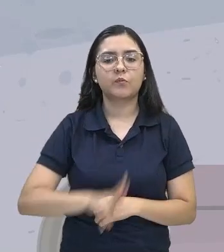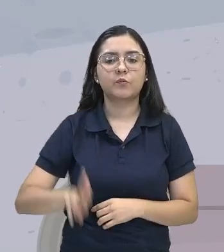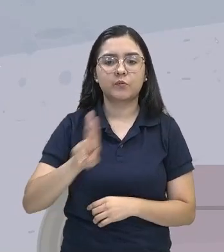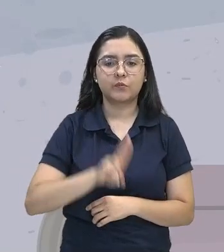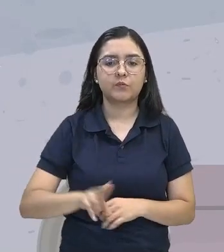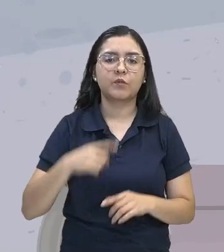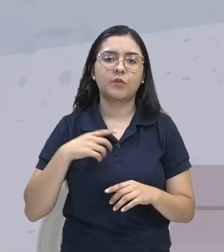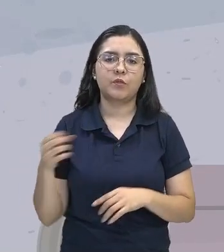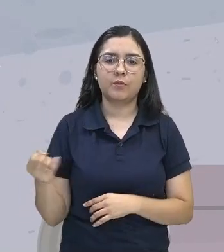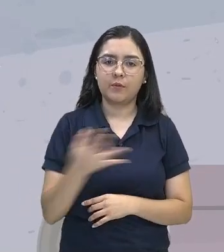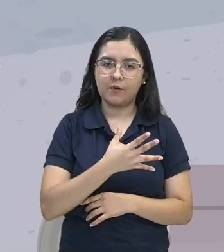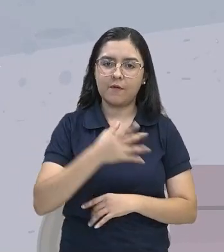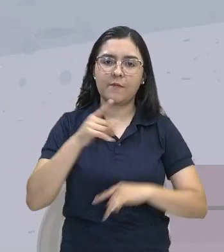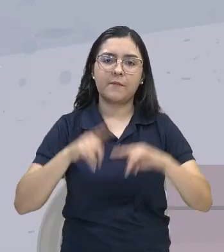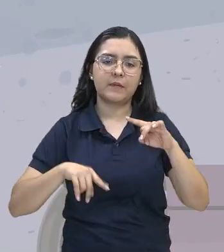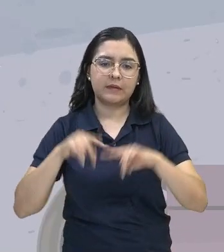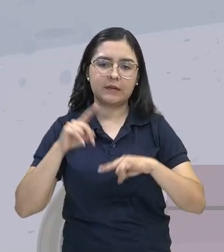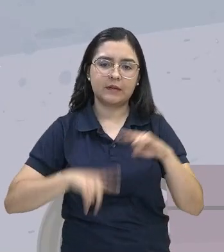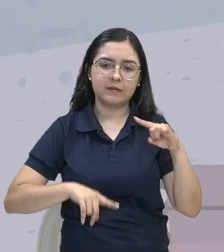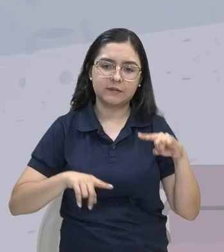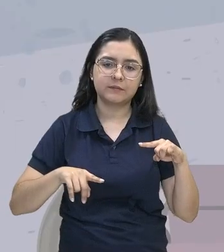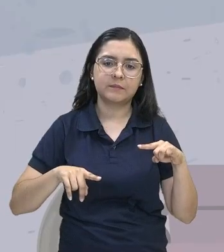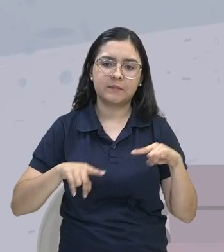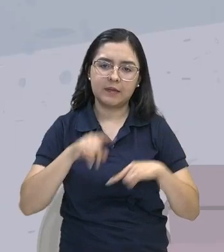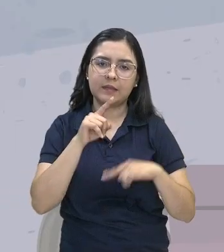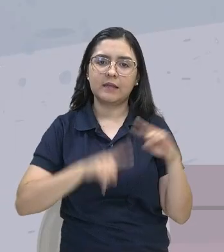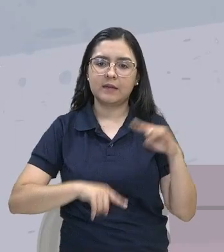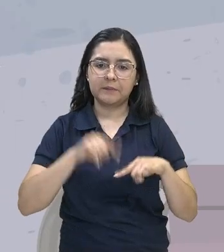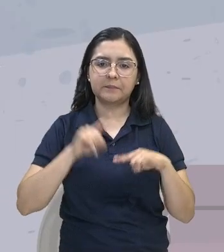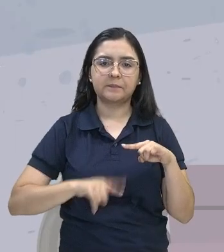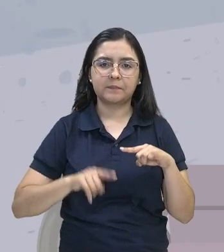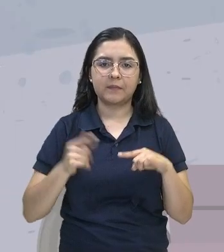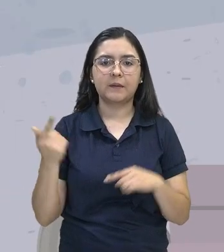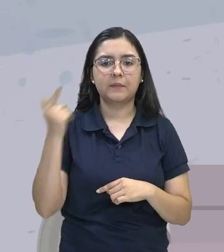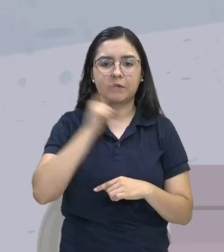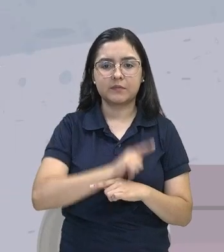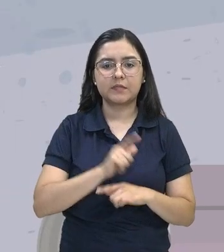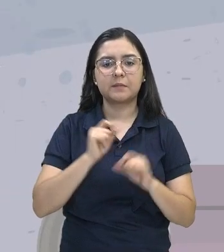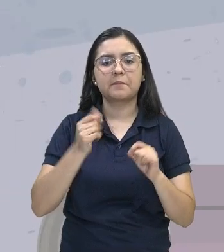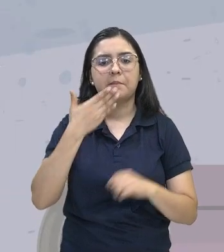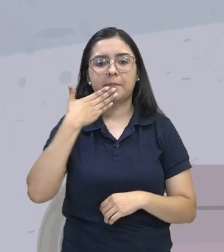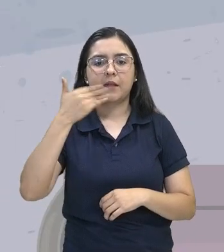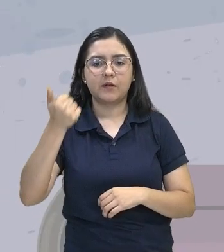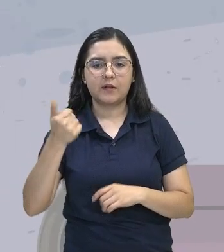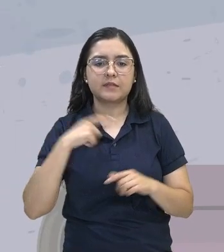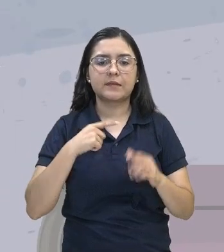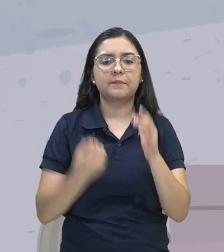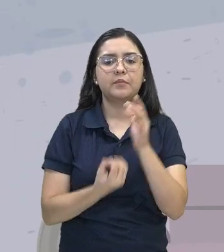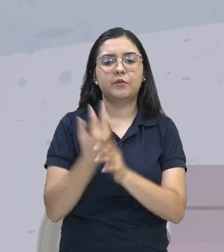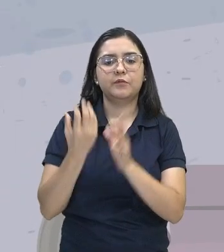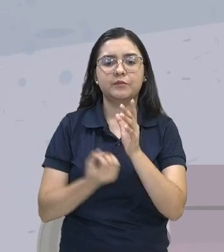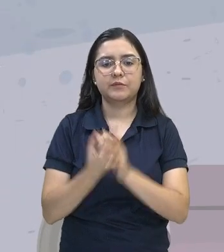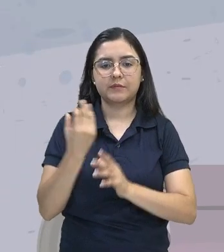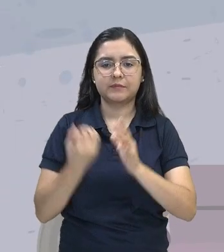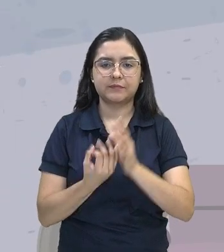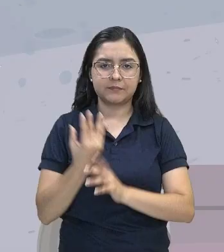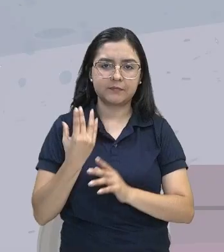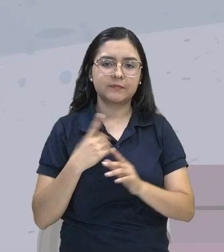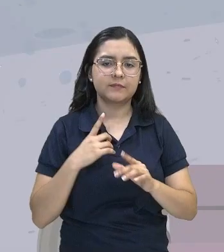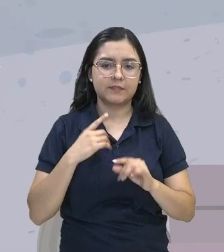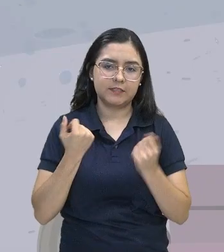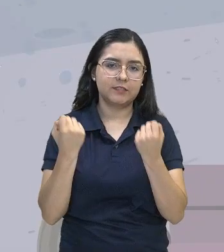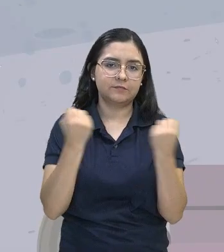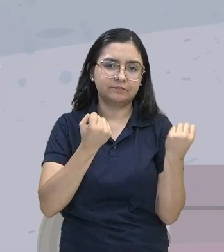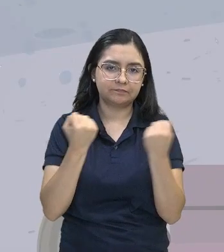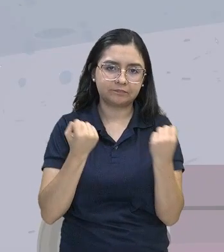tipos de mercadoria de matéria-prima, para aprimorar a produção dessas